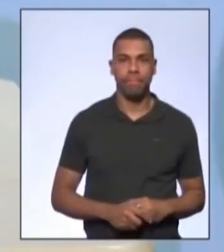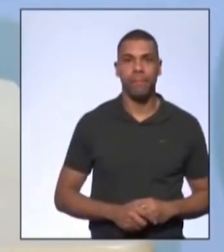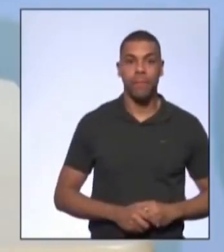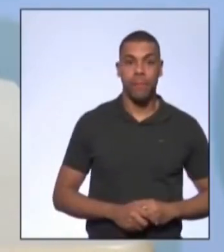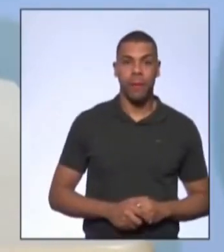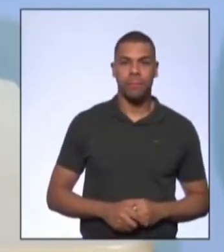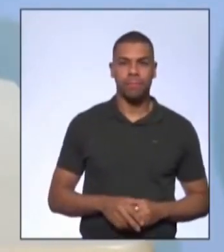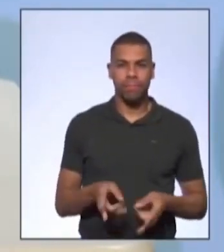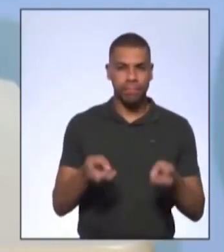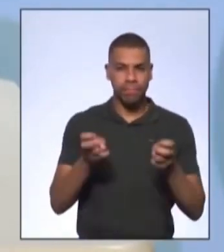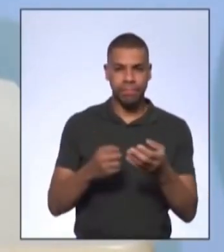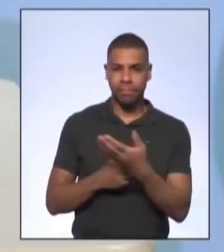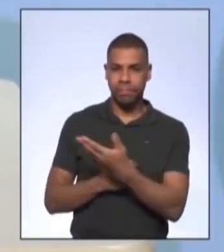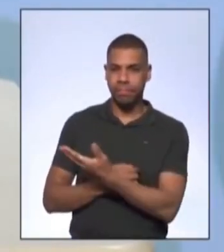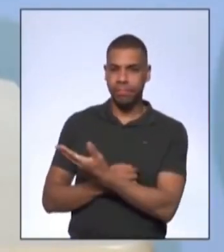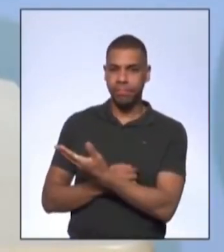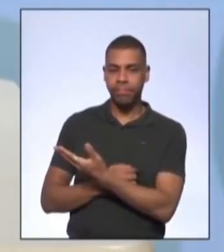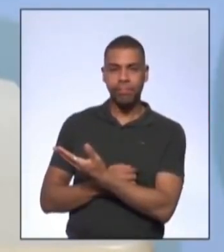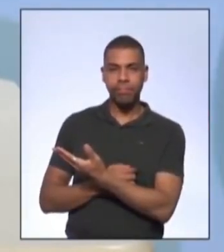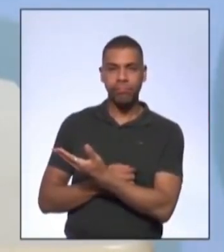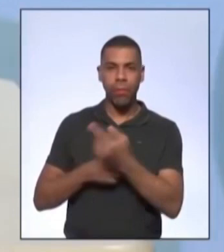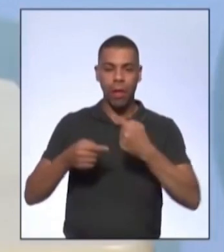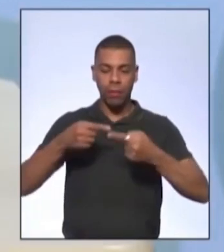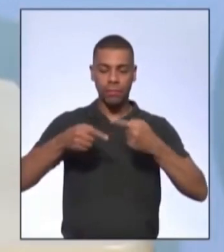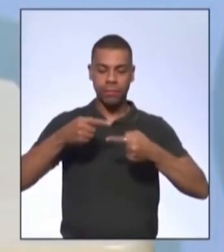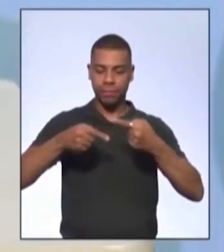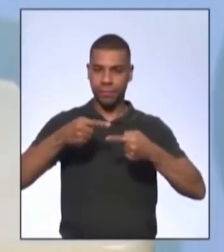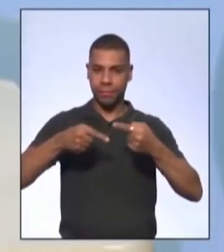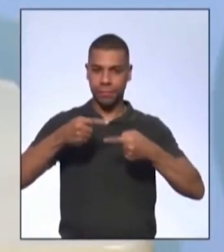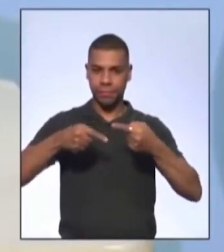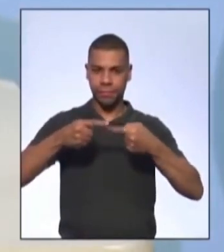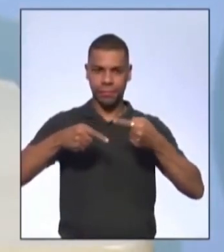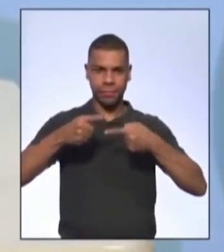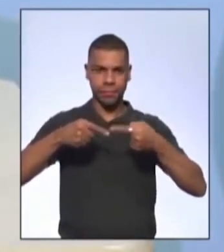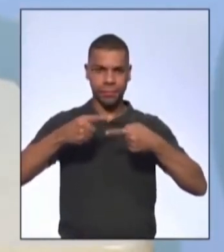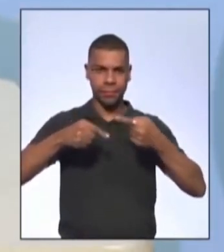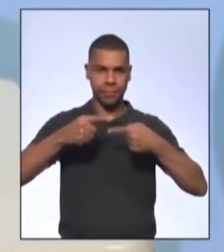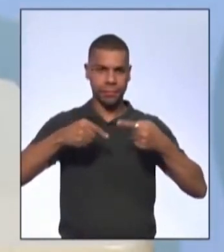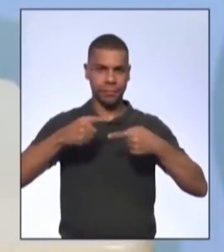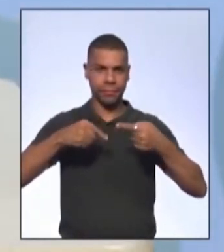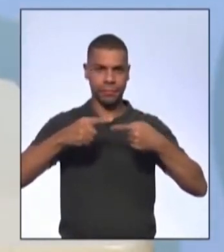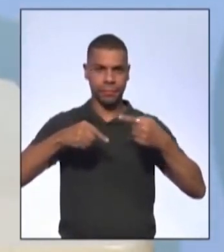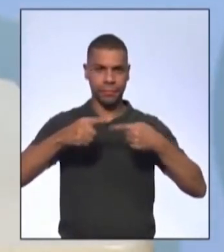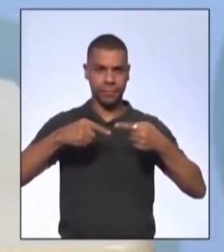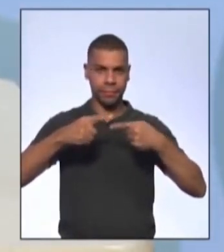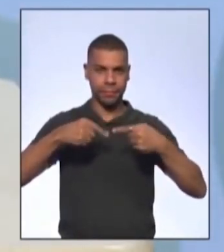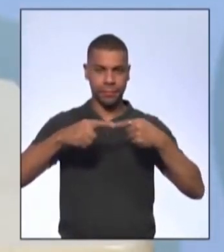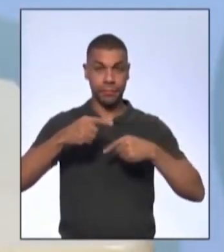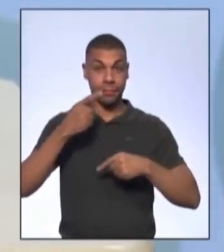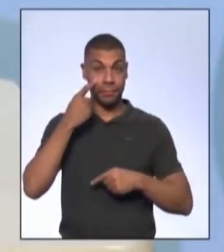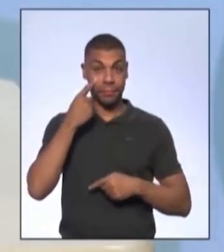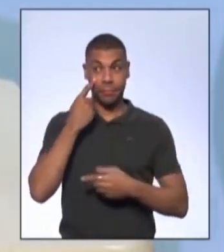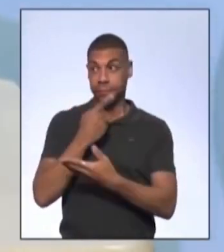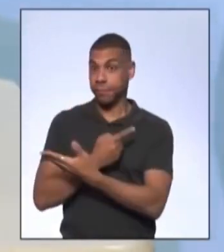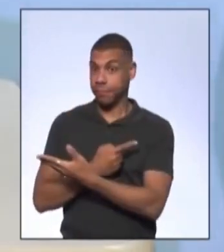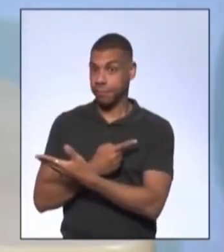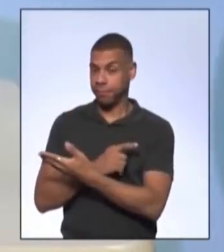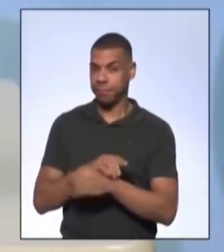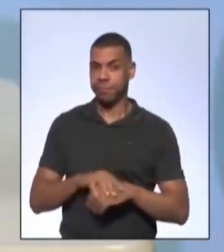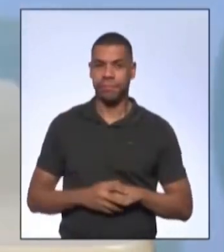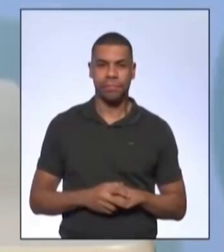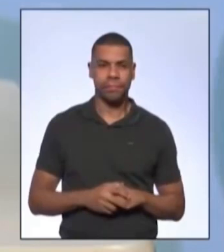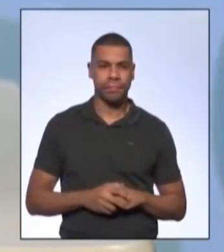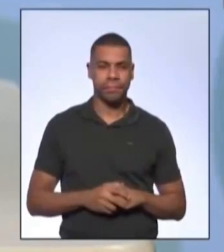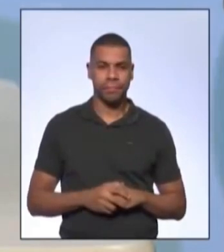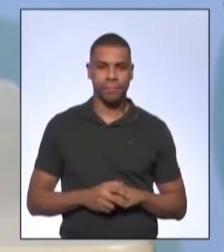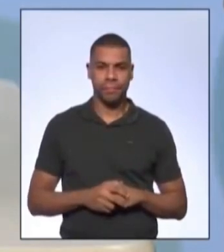dá para você ver aí que ele está indo agora para o sentido contrário, né? Olha... Vê aí, Giba, se tá o som dele, dá para escutar